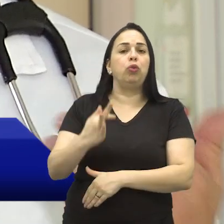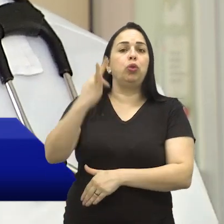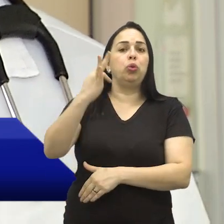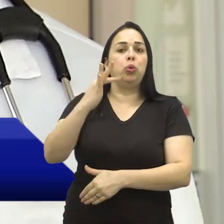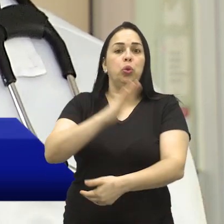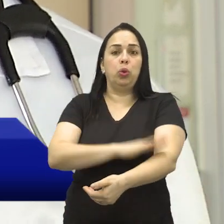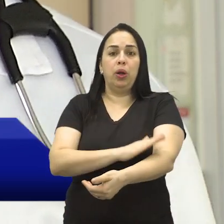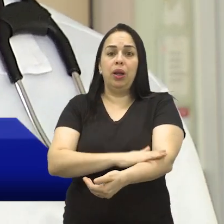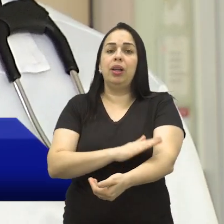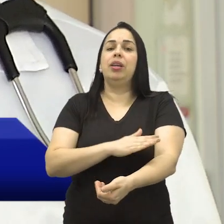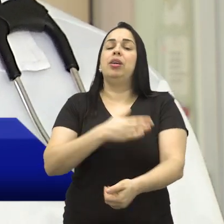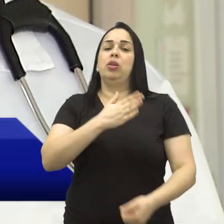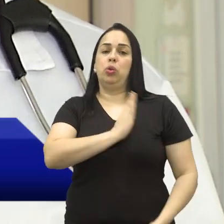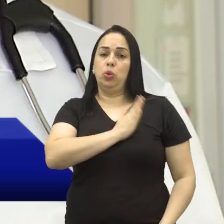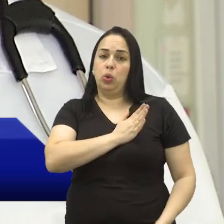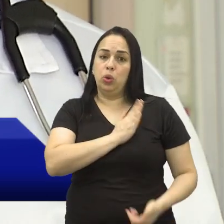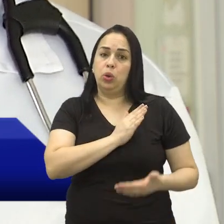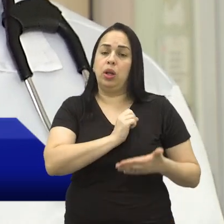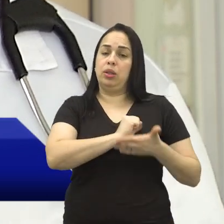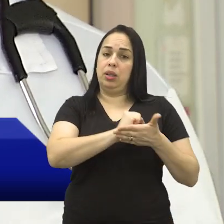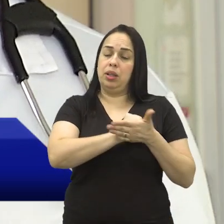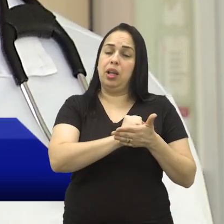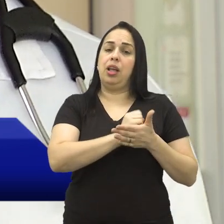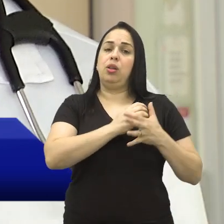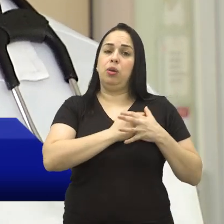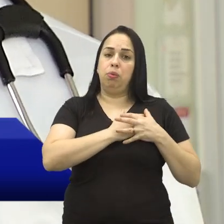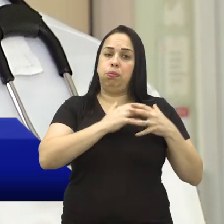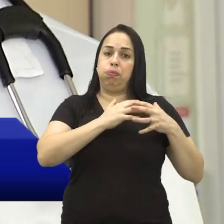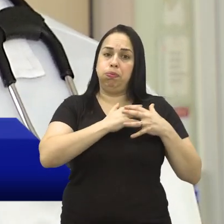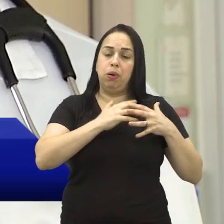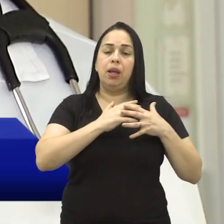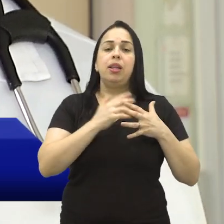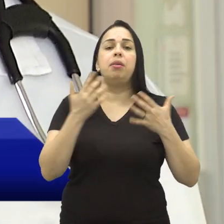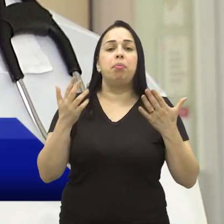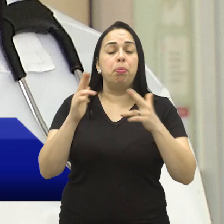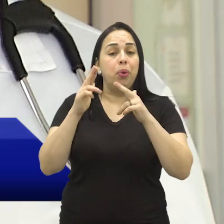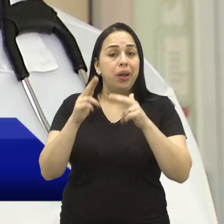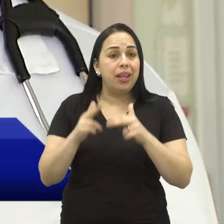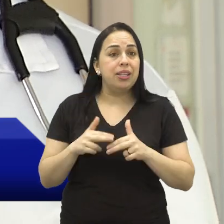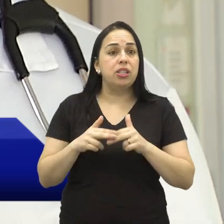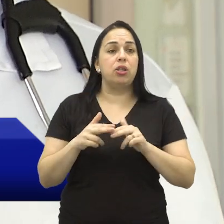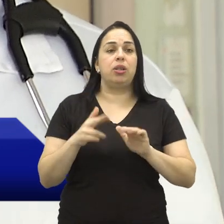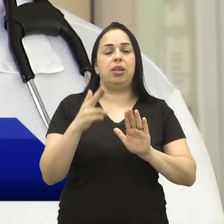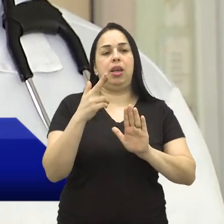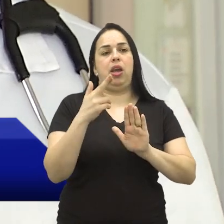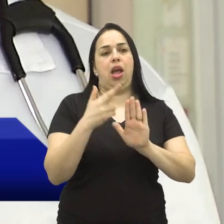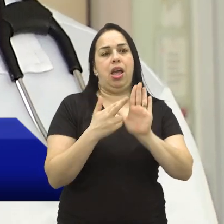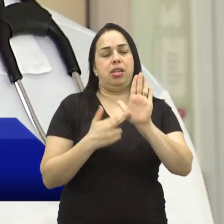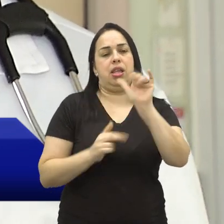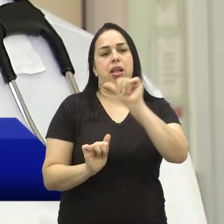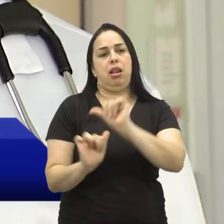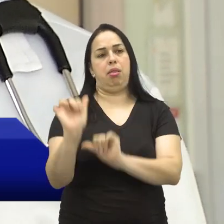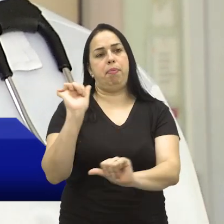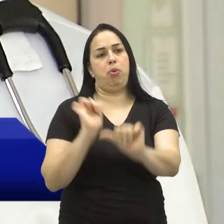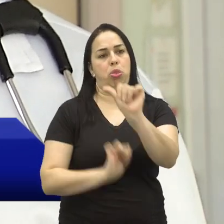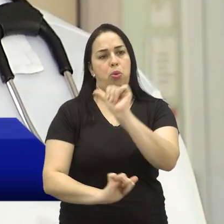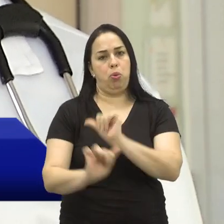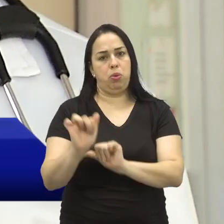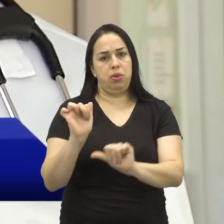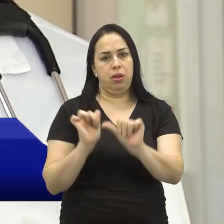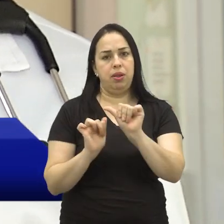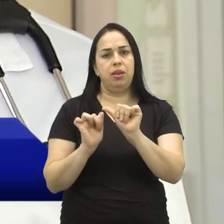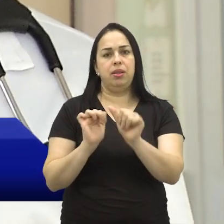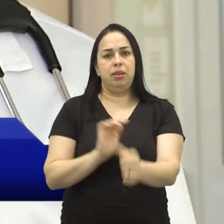infarto, AVC, insuficiência cardíaca e mortalidade, optou-se então por alterar o critério